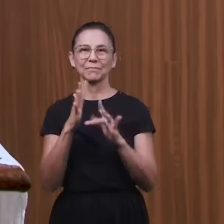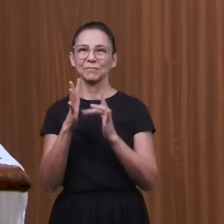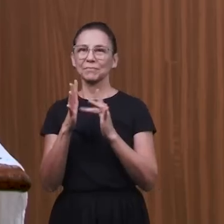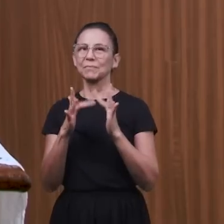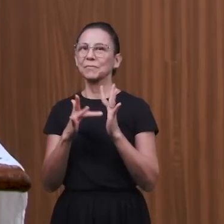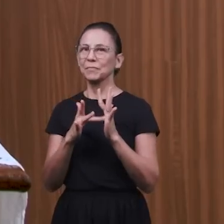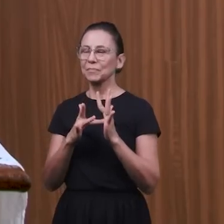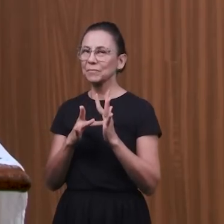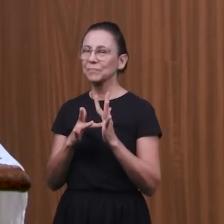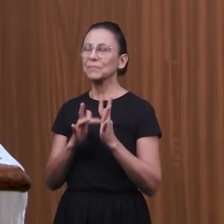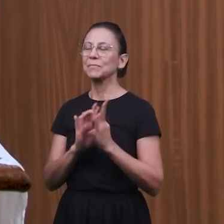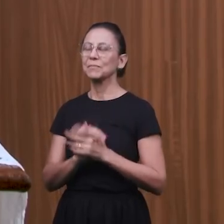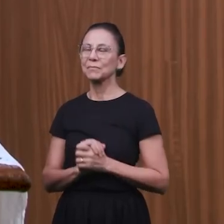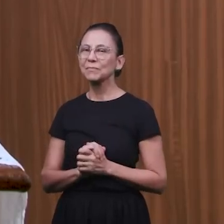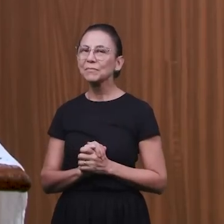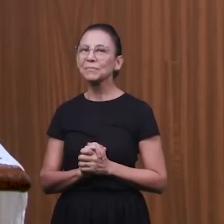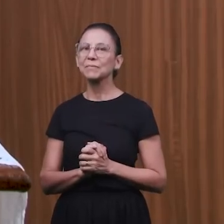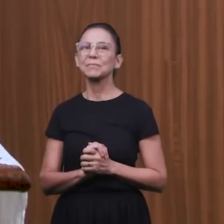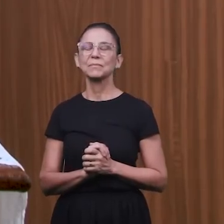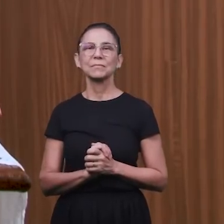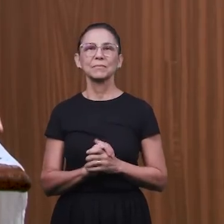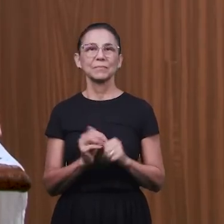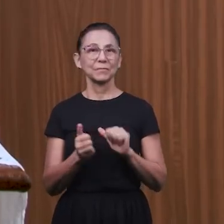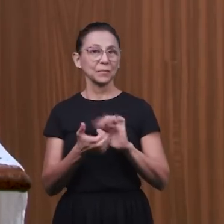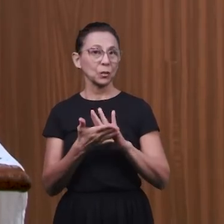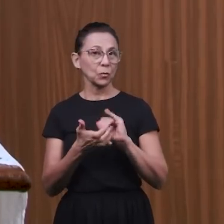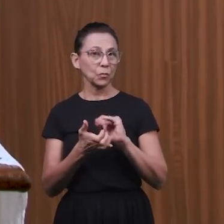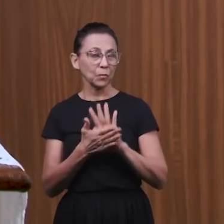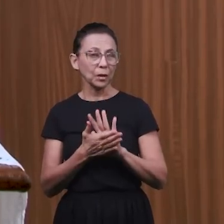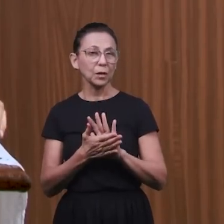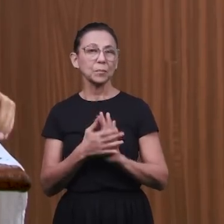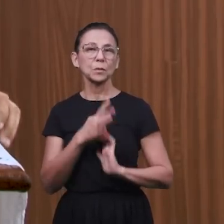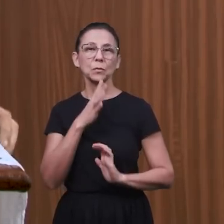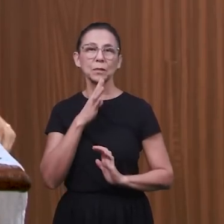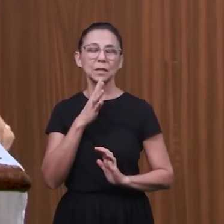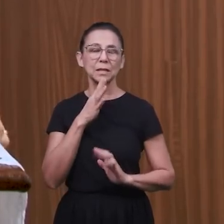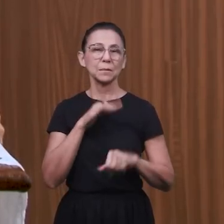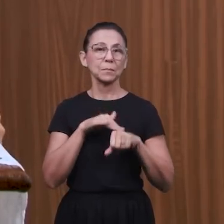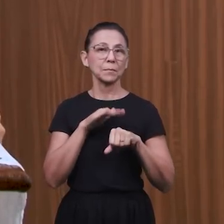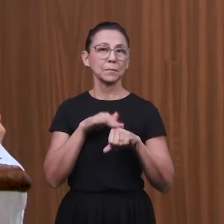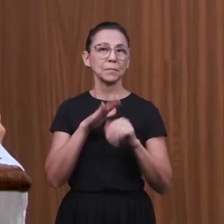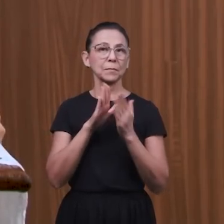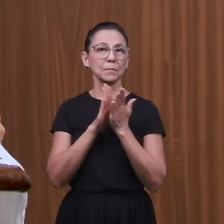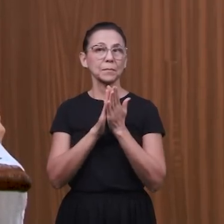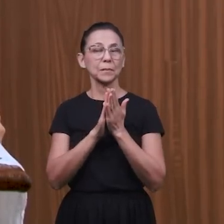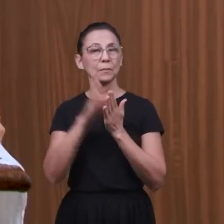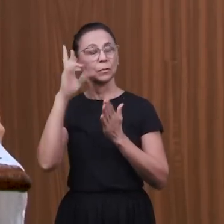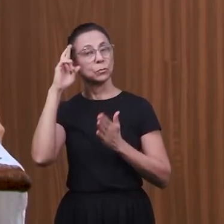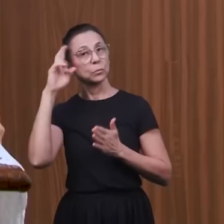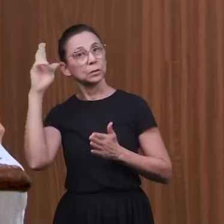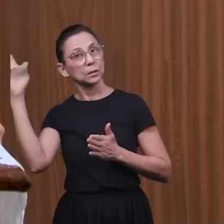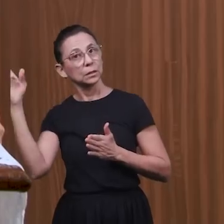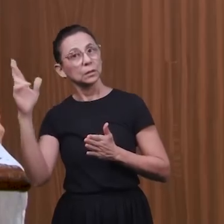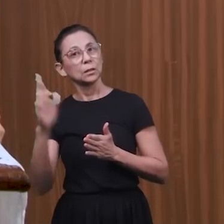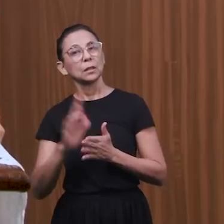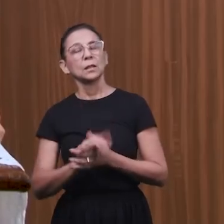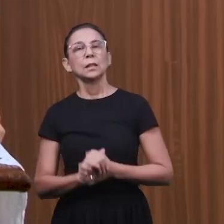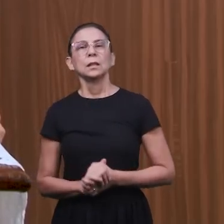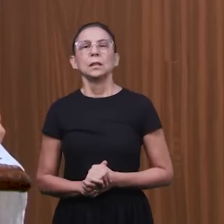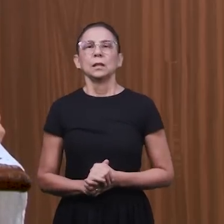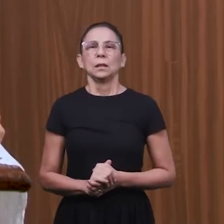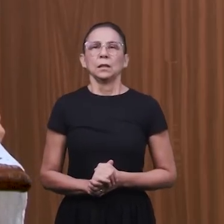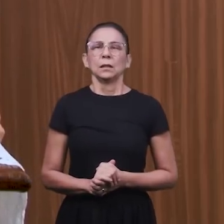Glória a Jesus, meus irmãos. Retornamos, adoramos ao Senhor, conhecemos um pouquinho mais da palavra do Senhor. Outros lembraram